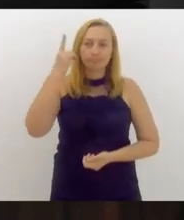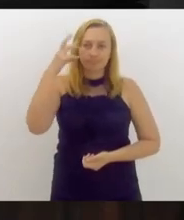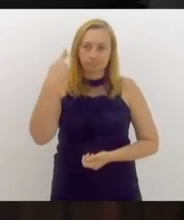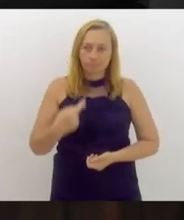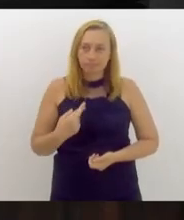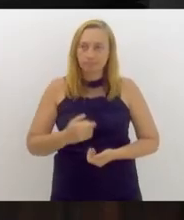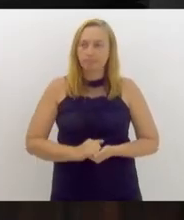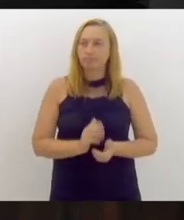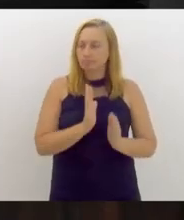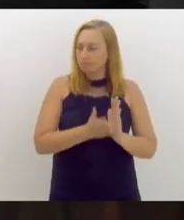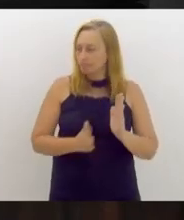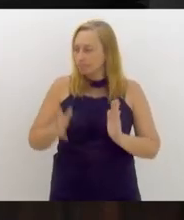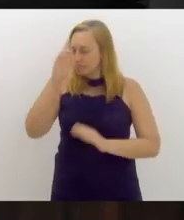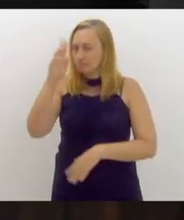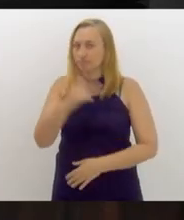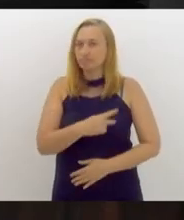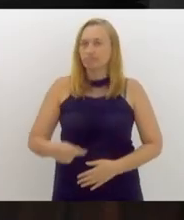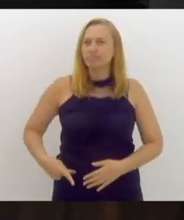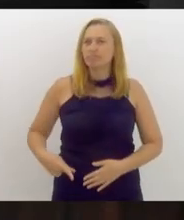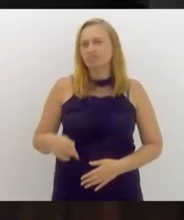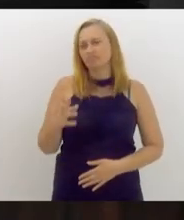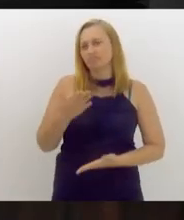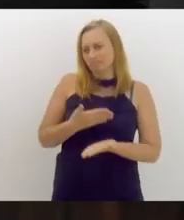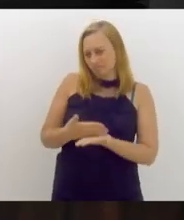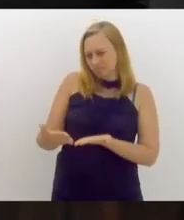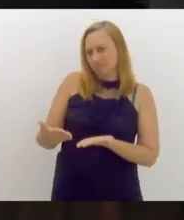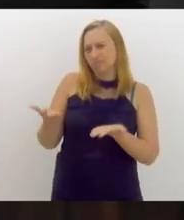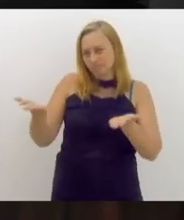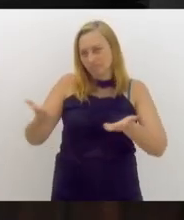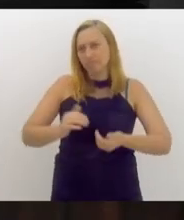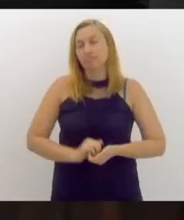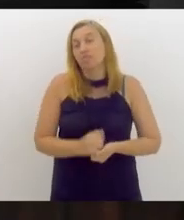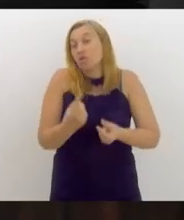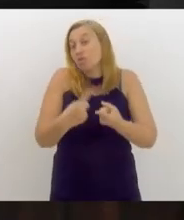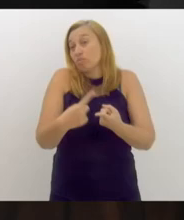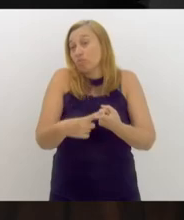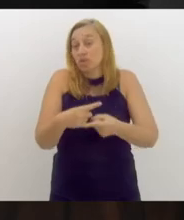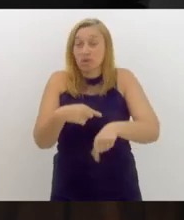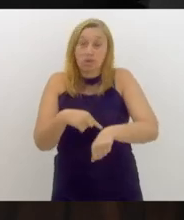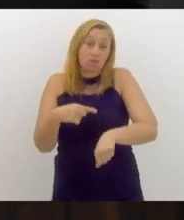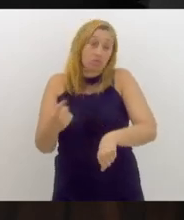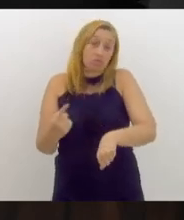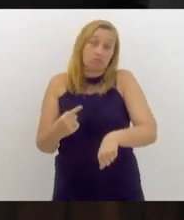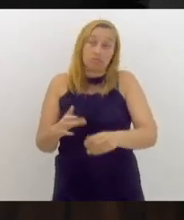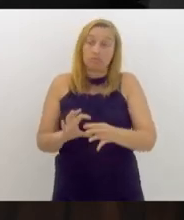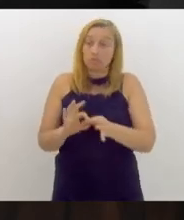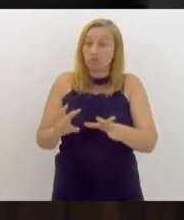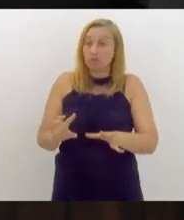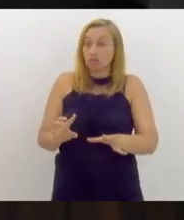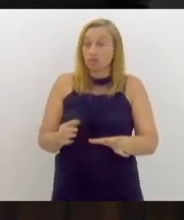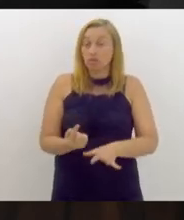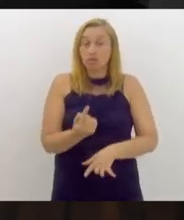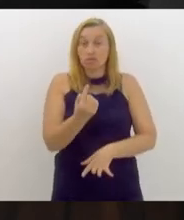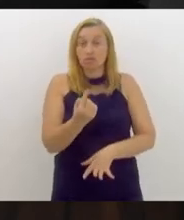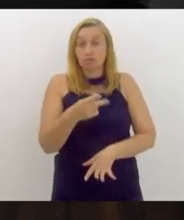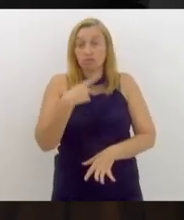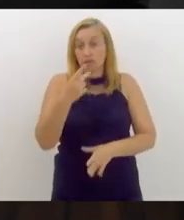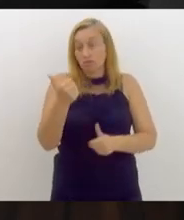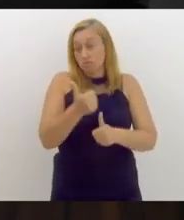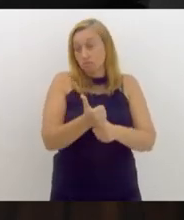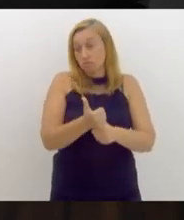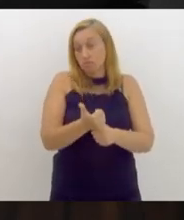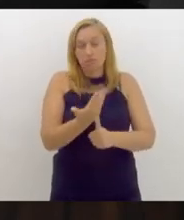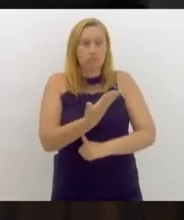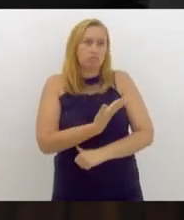Souza. Pela ordem, presidente. Pessoal, vamos dar início à sessão, porque eu acabei abrindo um precedente aí para